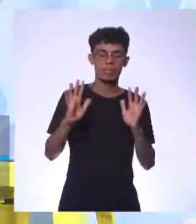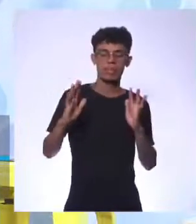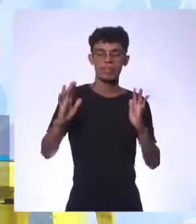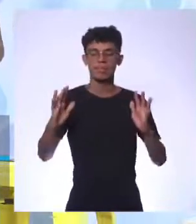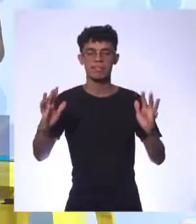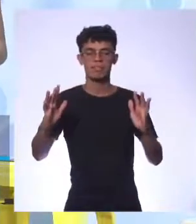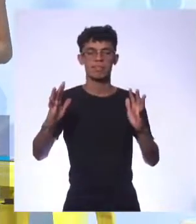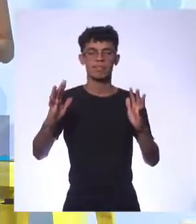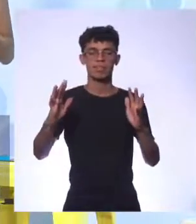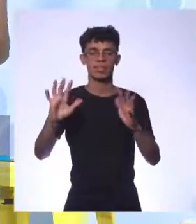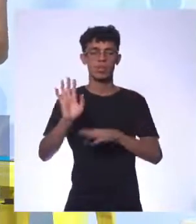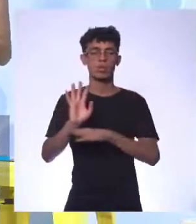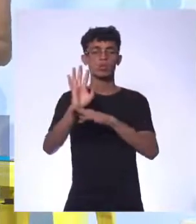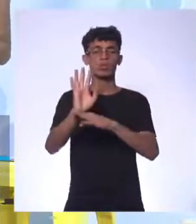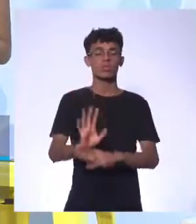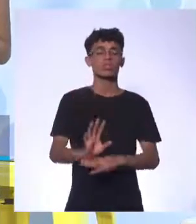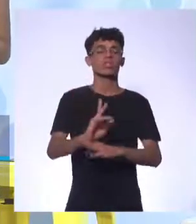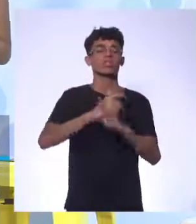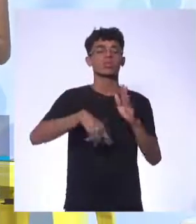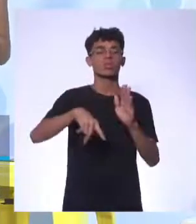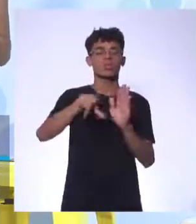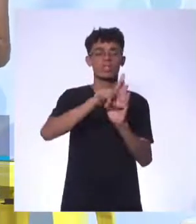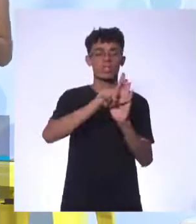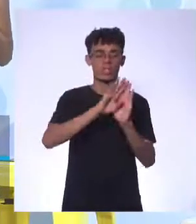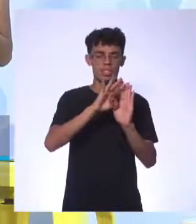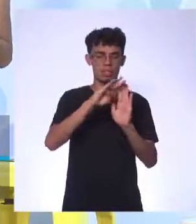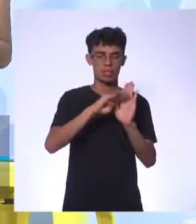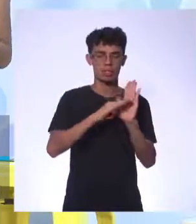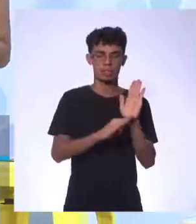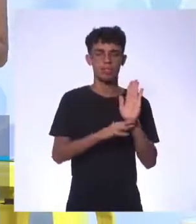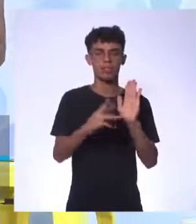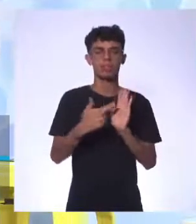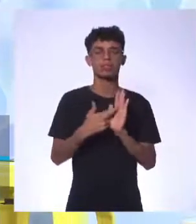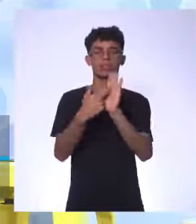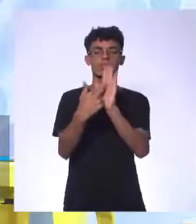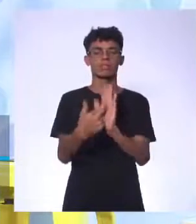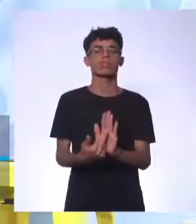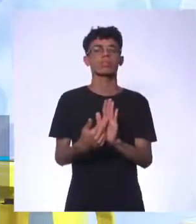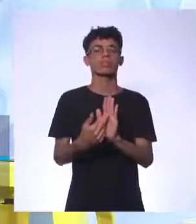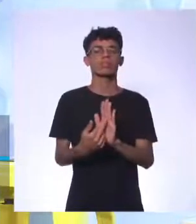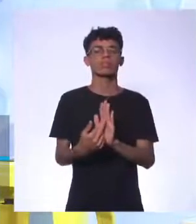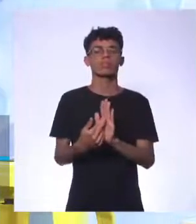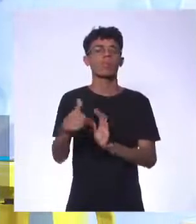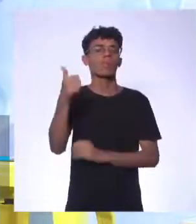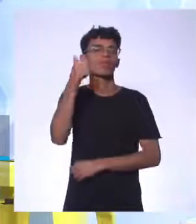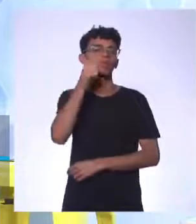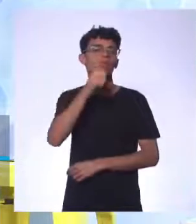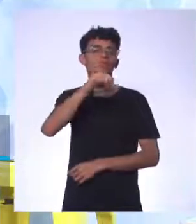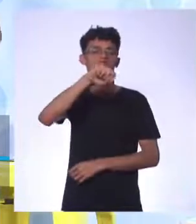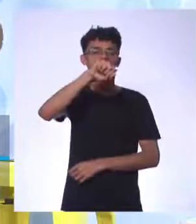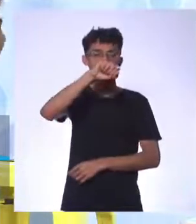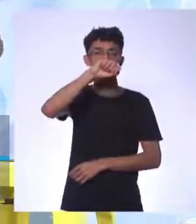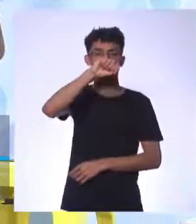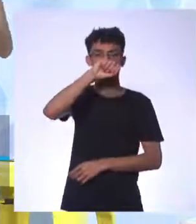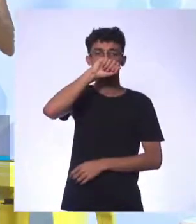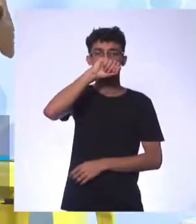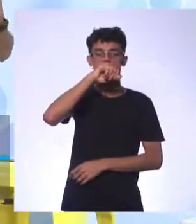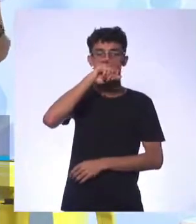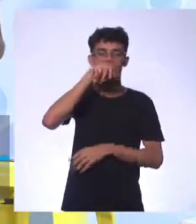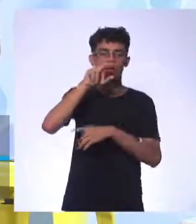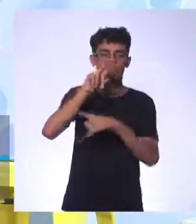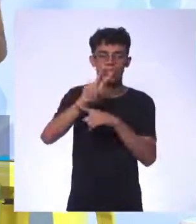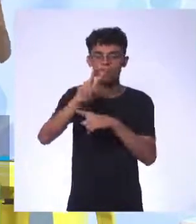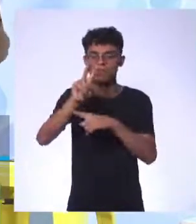esse novo regime, a implantação desse novo regime, que estão representadas pelas mães, né? Então, tipo, com muito zelo, com